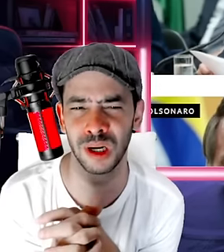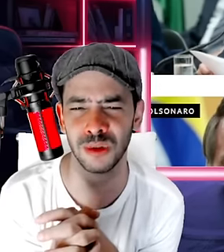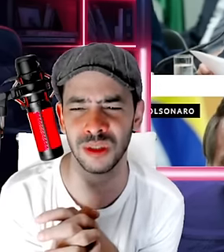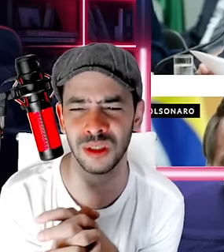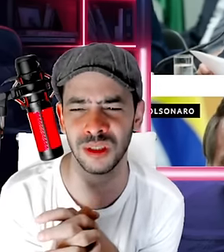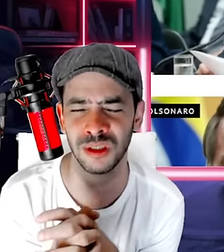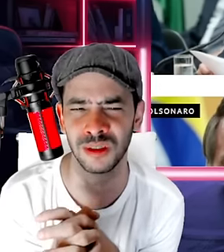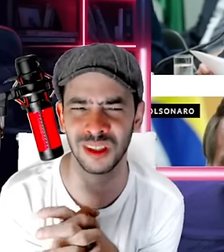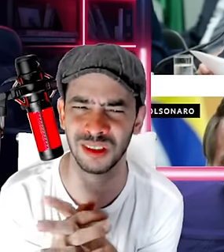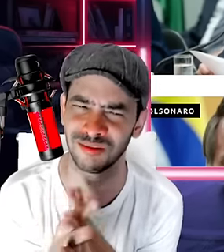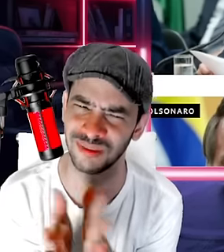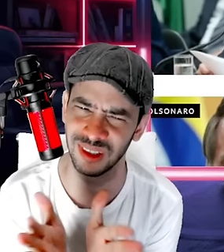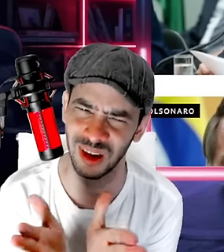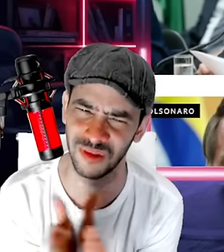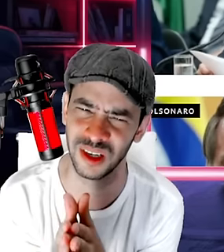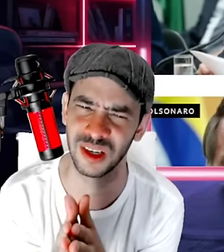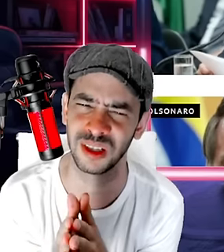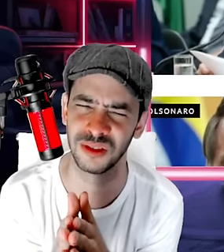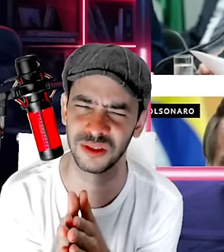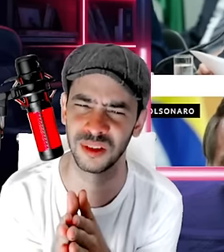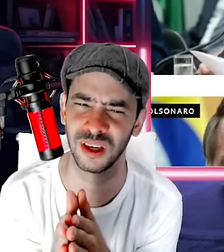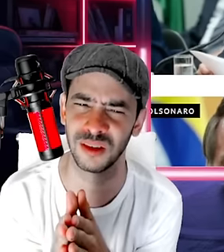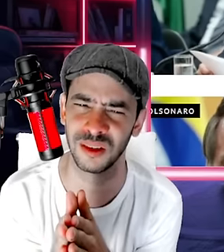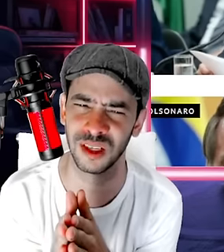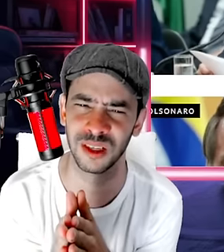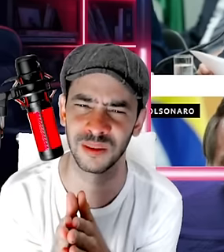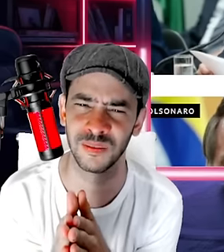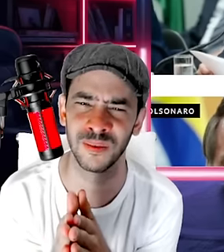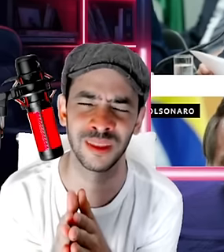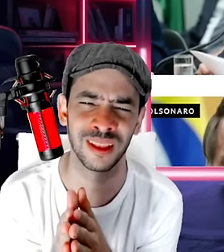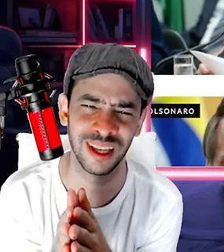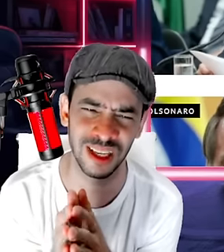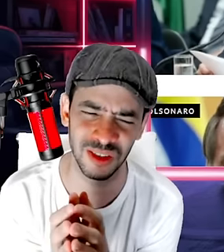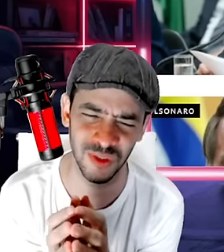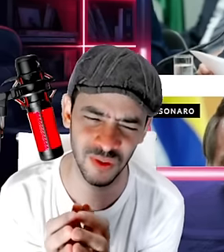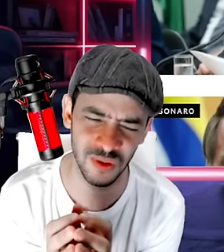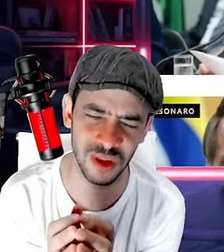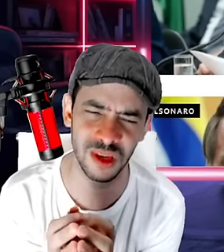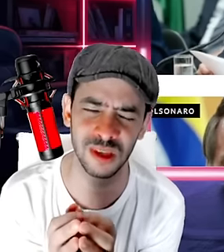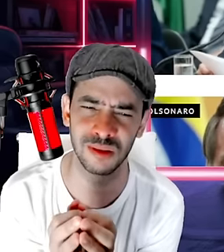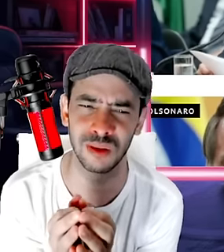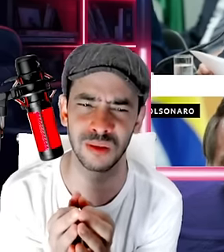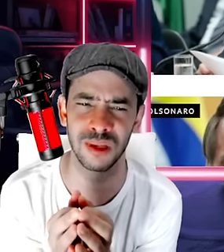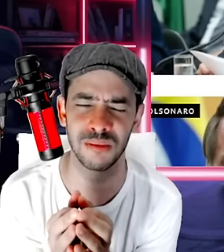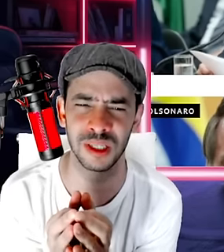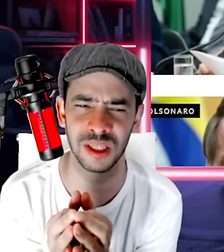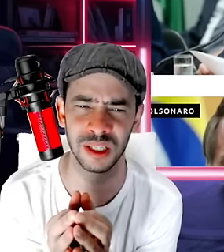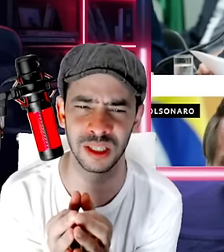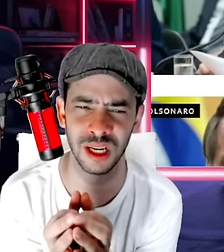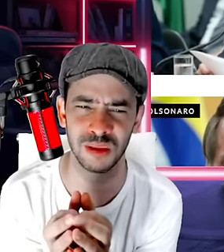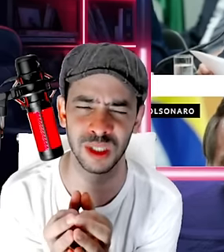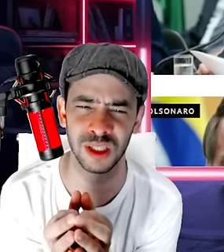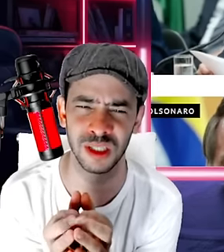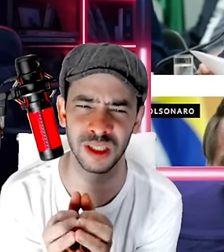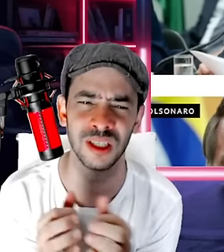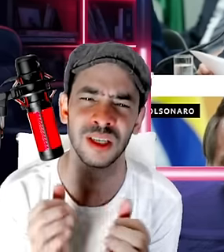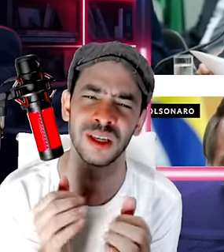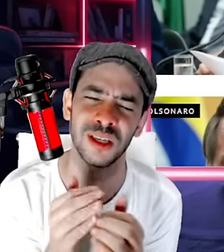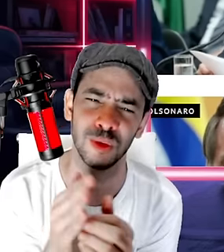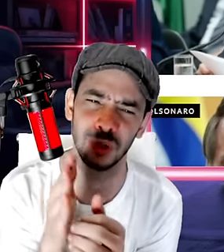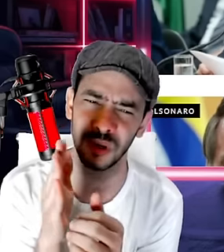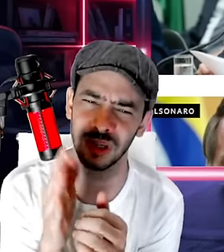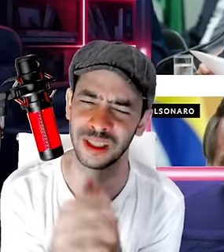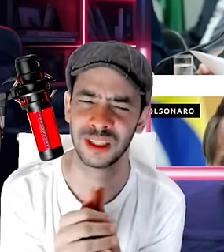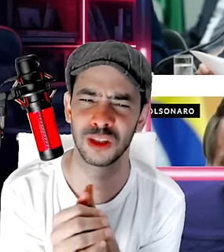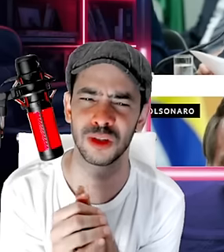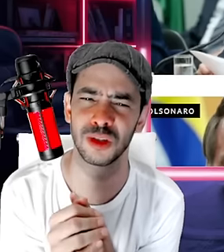Poxa barbudinho tá ficando feio né Tá difícil engolir mentira atrás de mentira